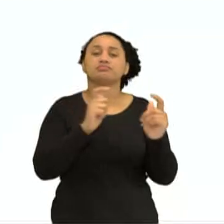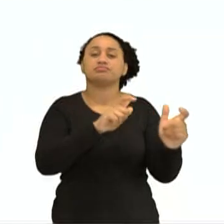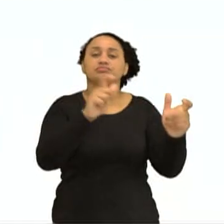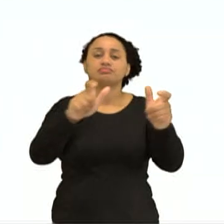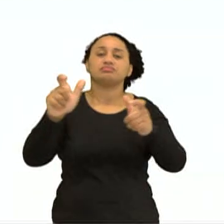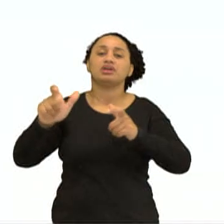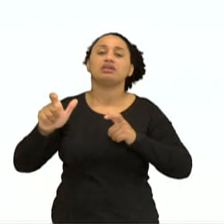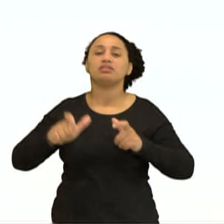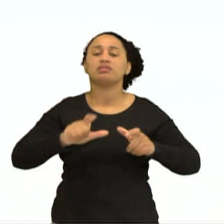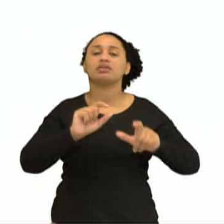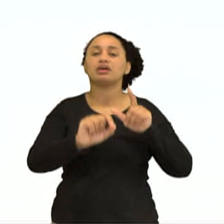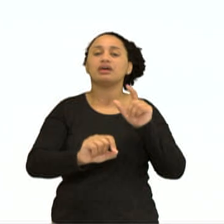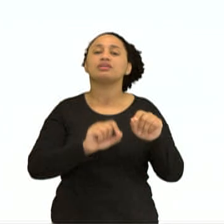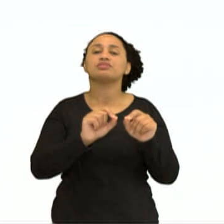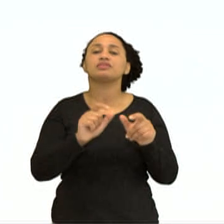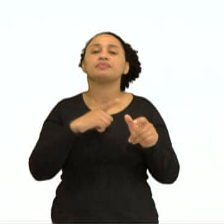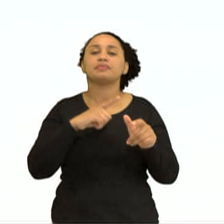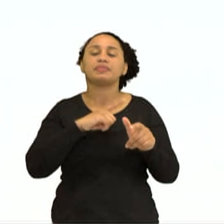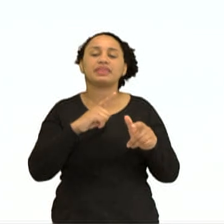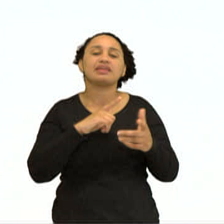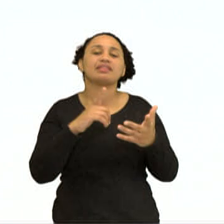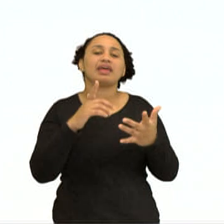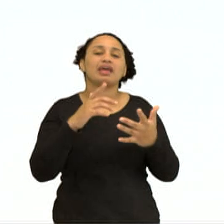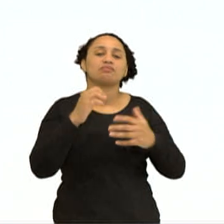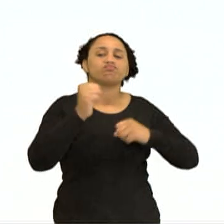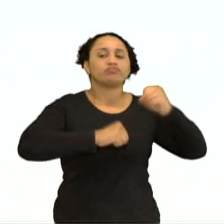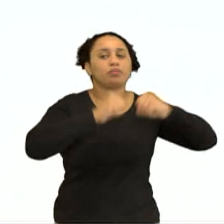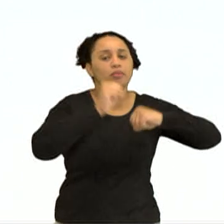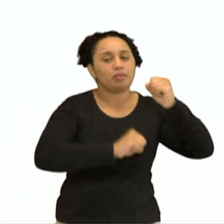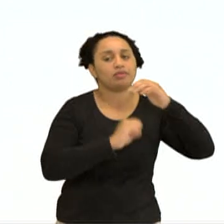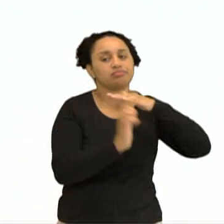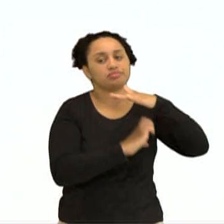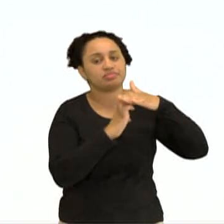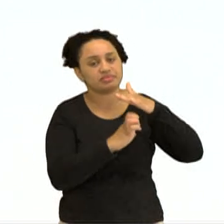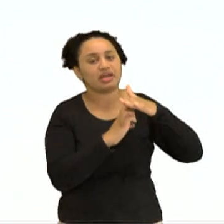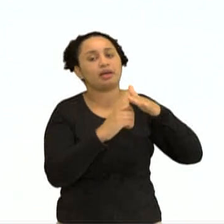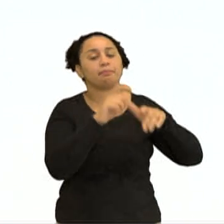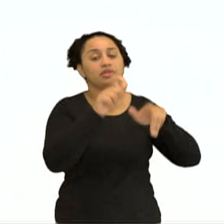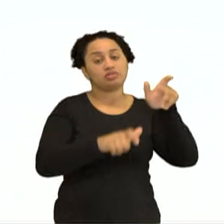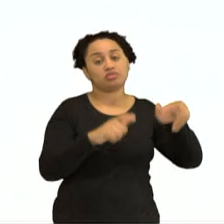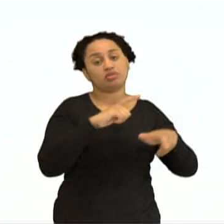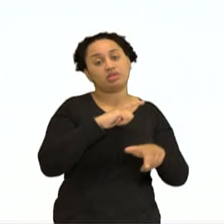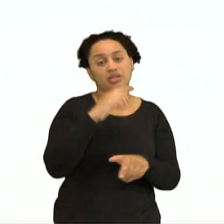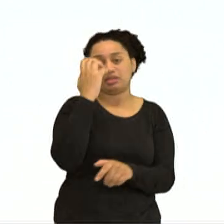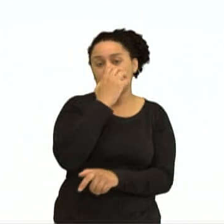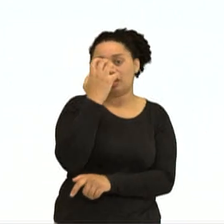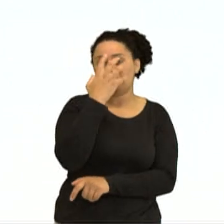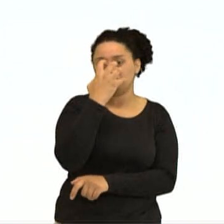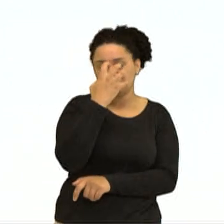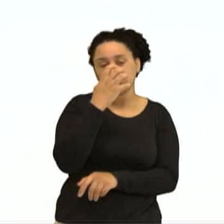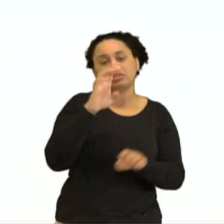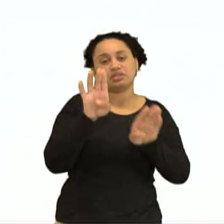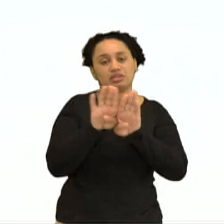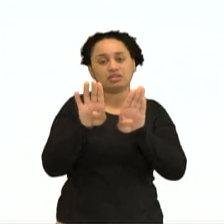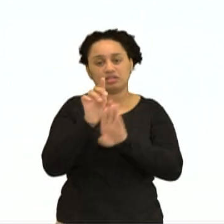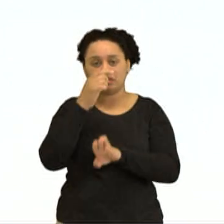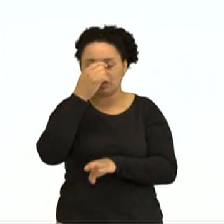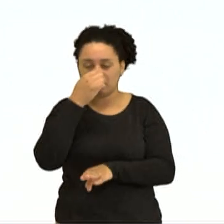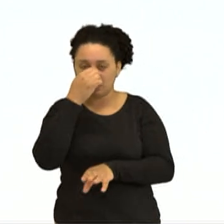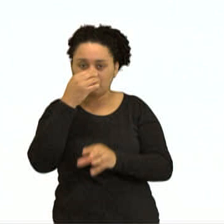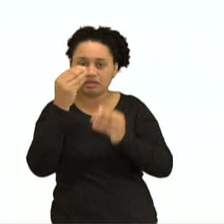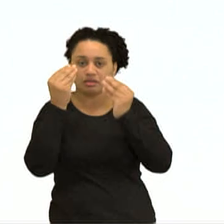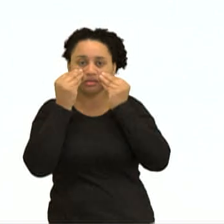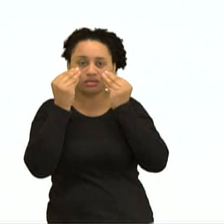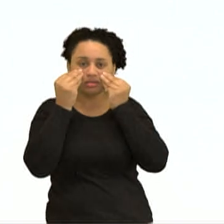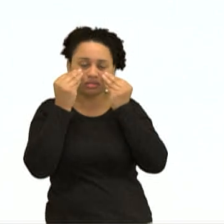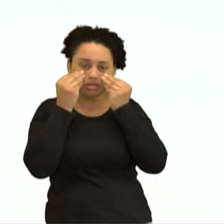de intensa atividade industrial a presença de pessoas com rinite e sinusite. Só nós que